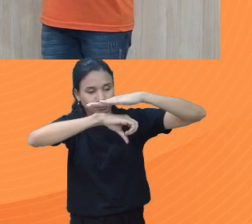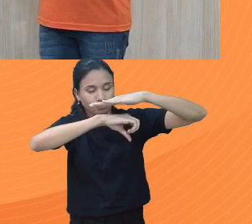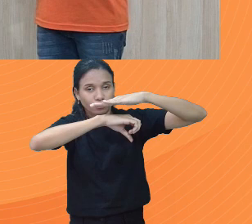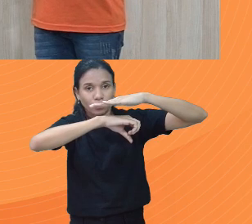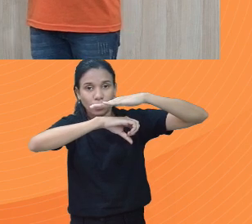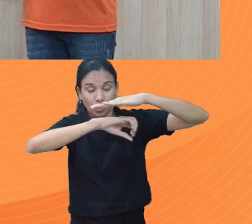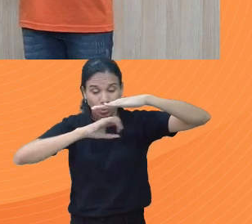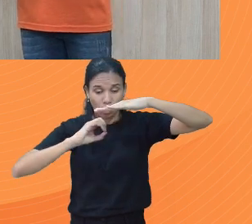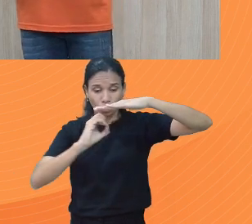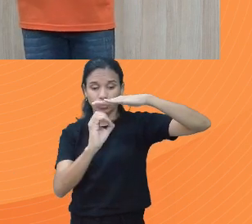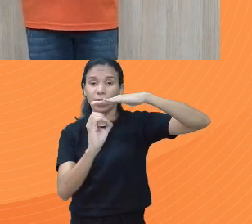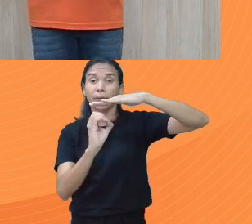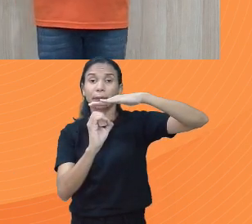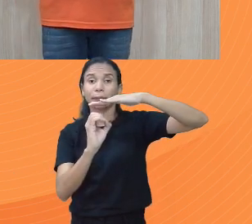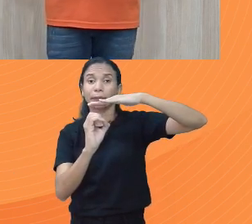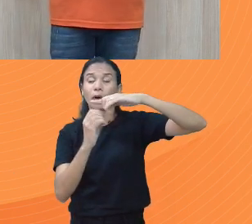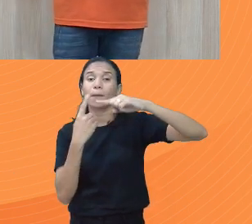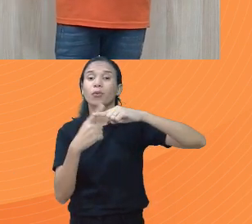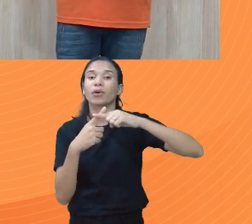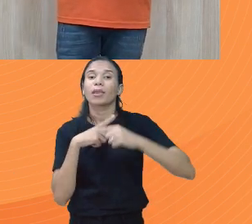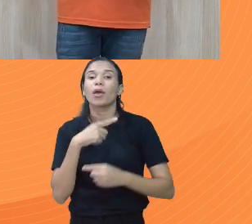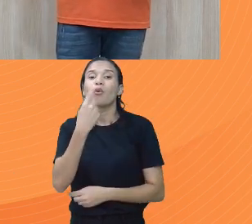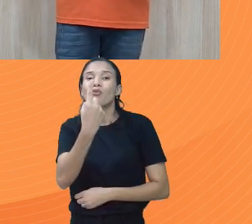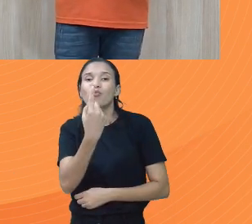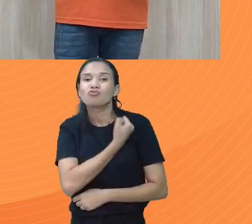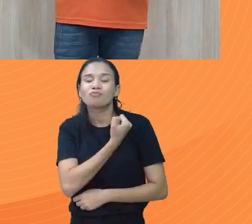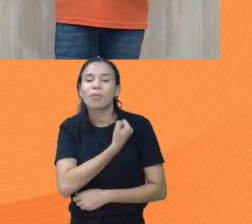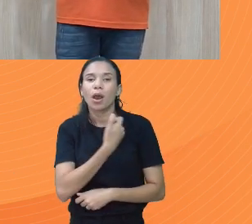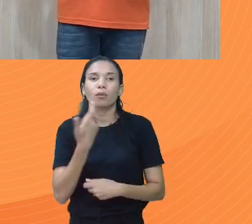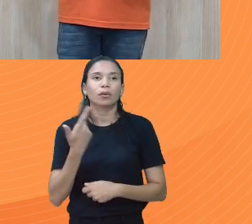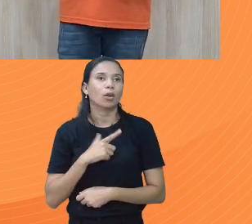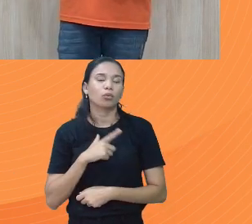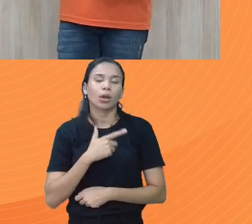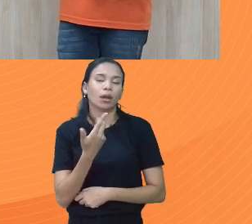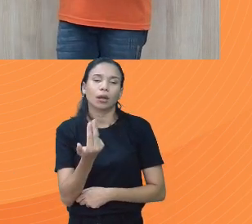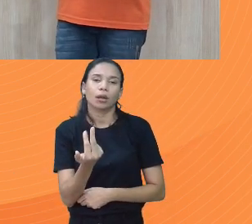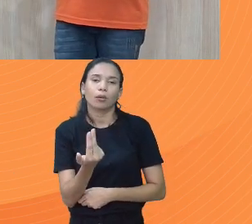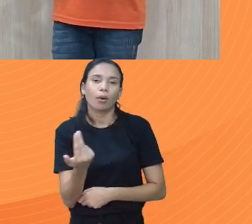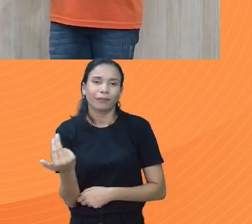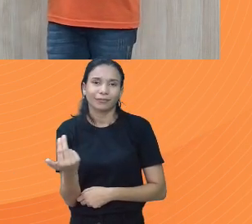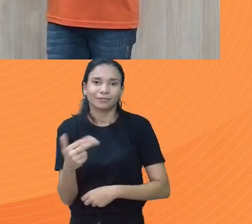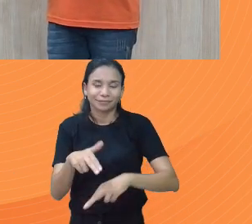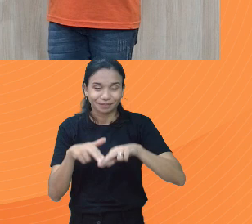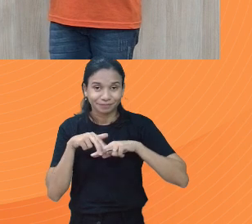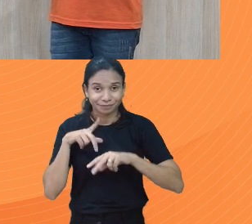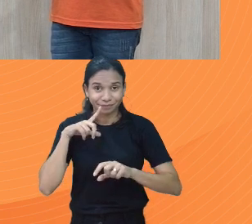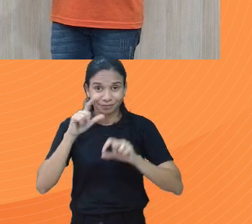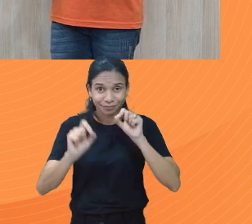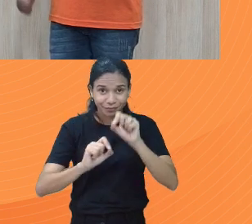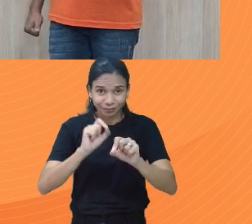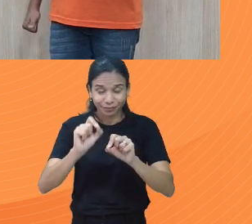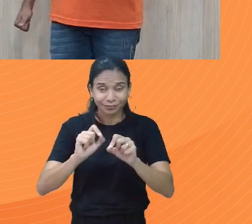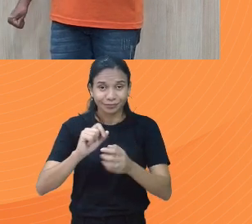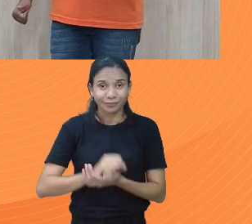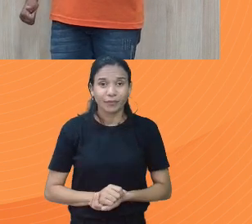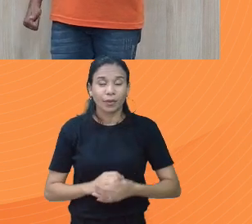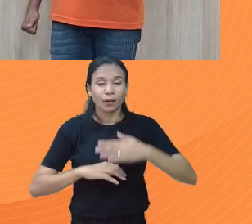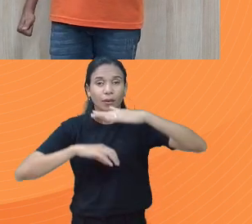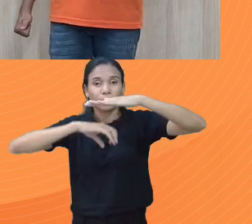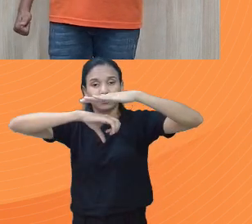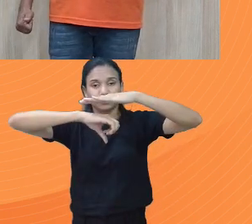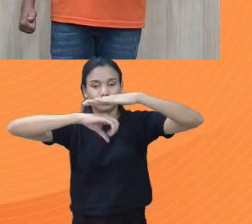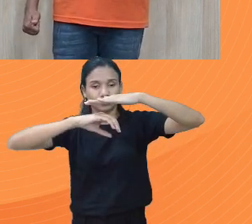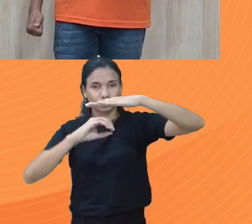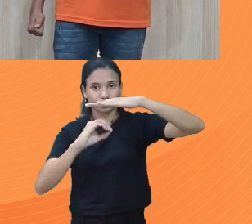tem um numeral 0, porque a gente tem um elemento no antiperíodo, tá bom? Então aí ficou com o